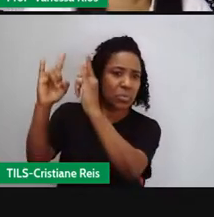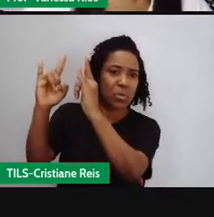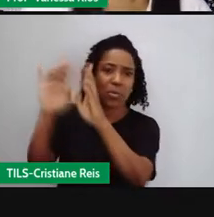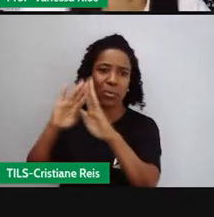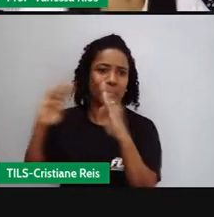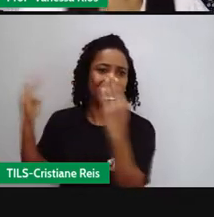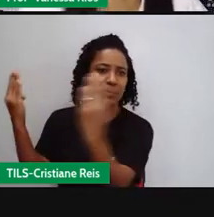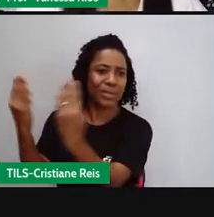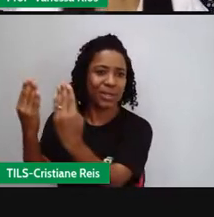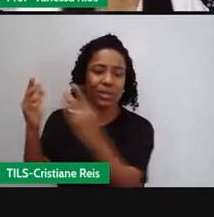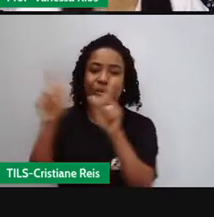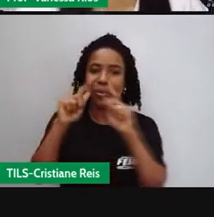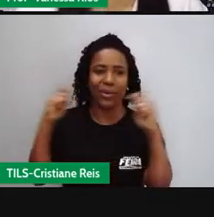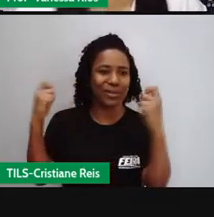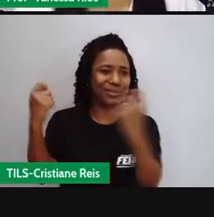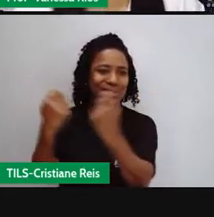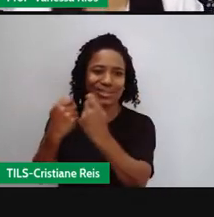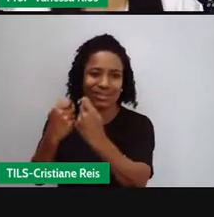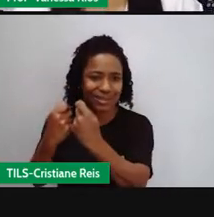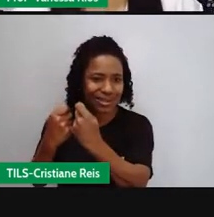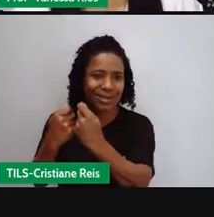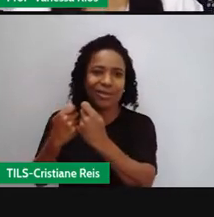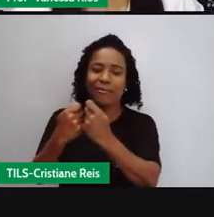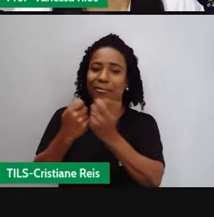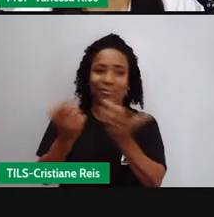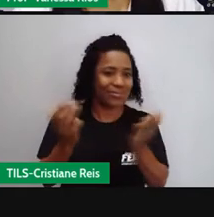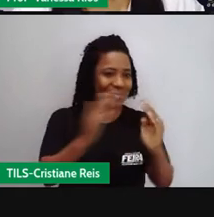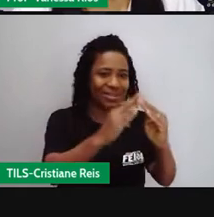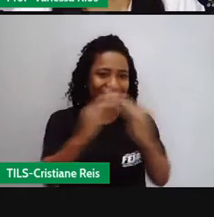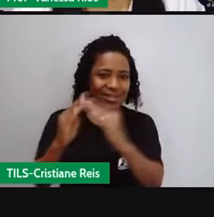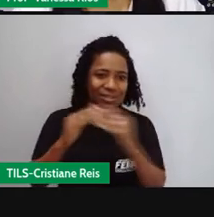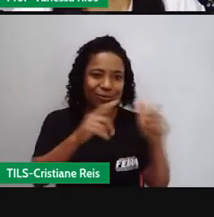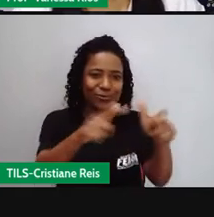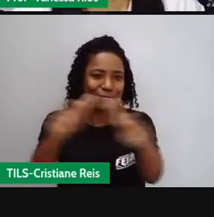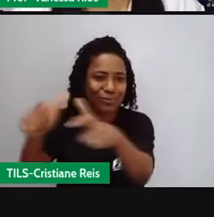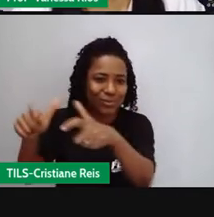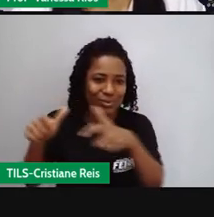de moradores, numa associação